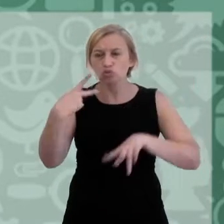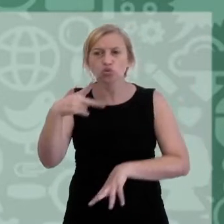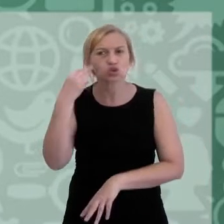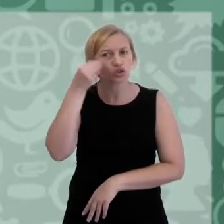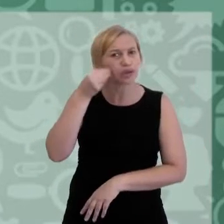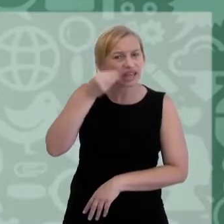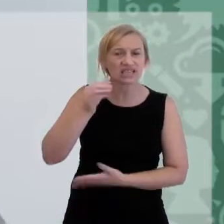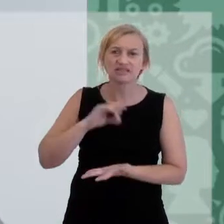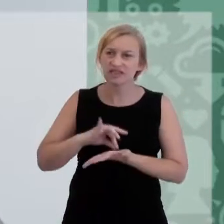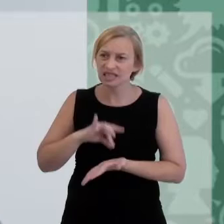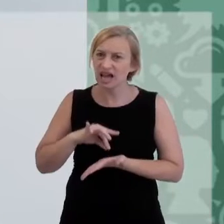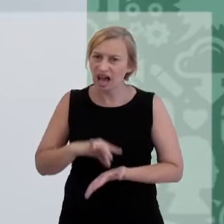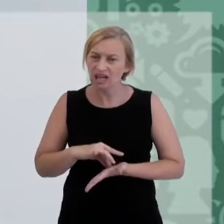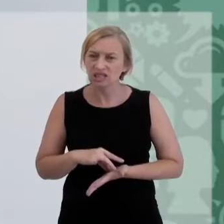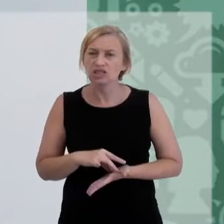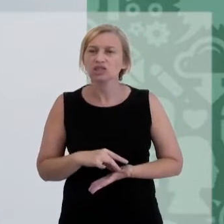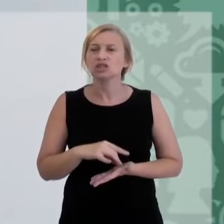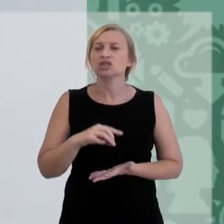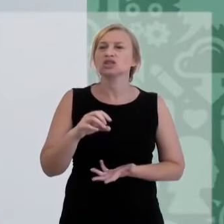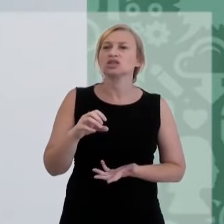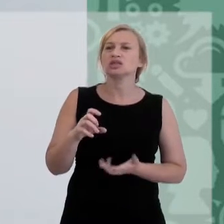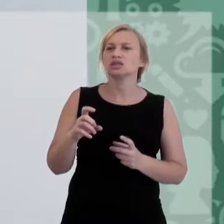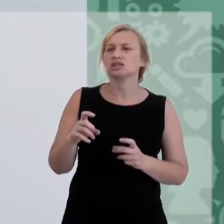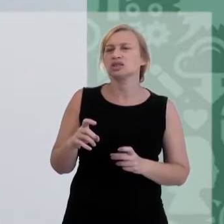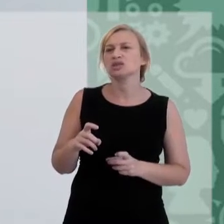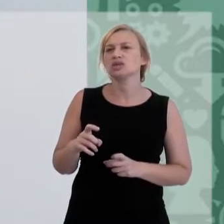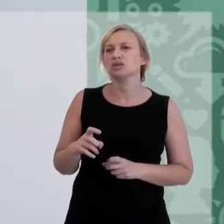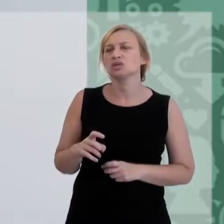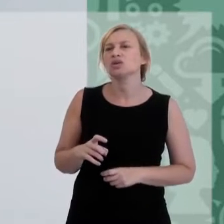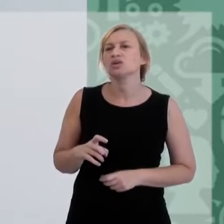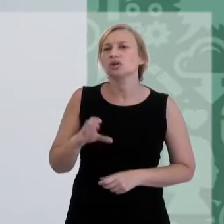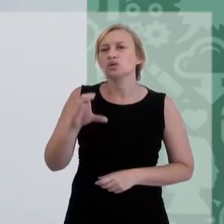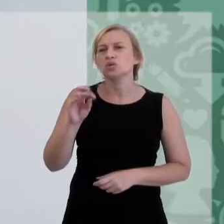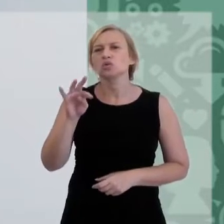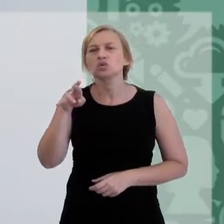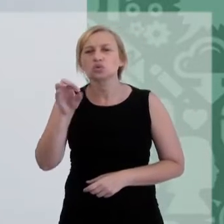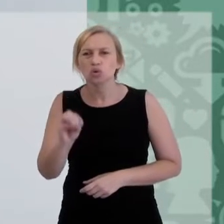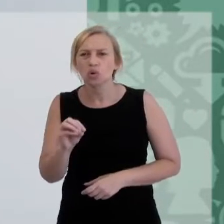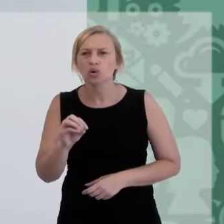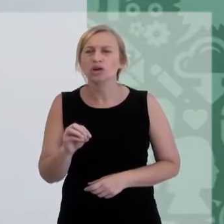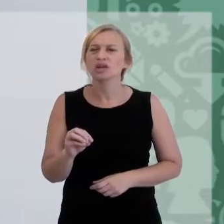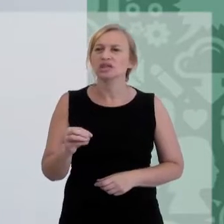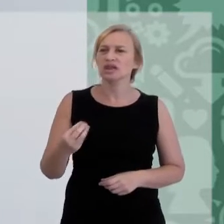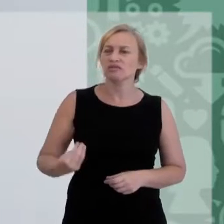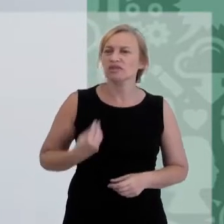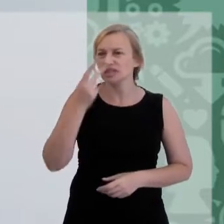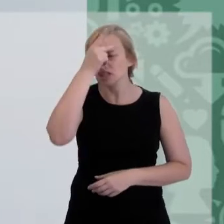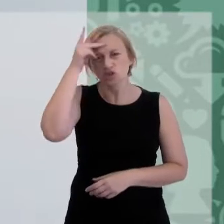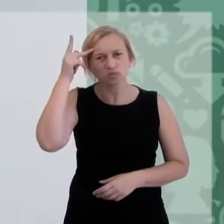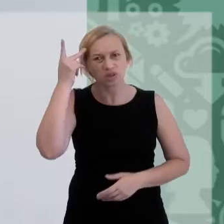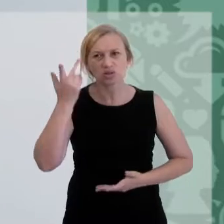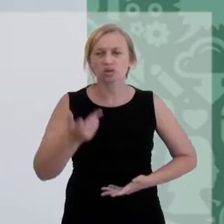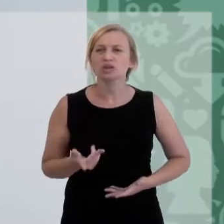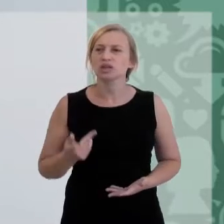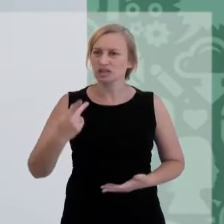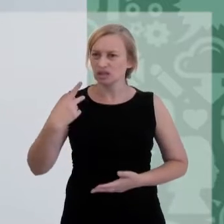na sua experiência, na verdade, né, de consultório também, lidando muito com os relacionamentos das pessoas, já que é mais